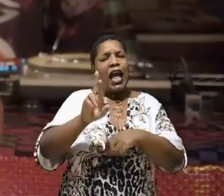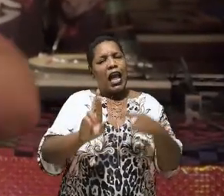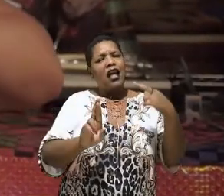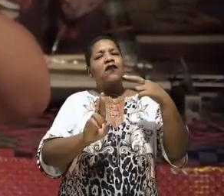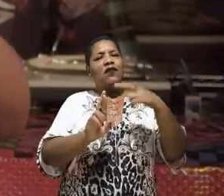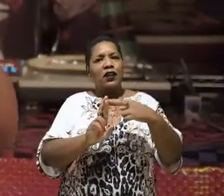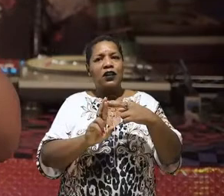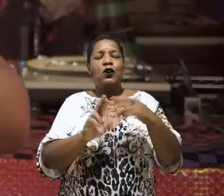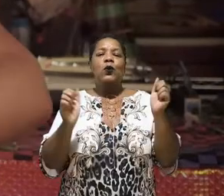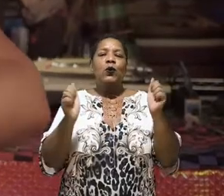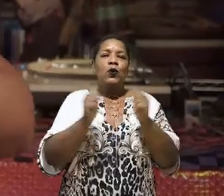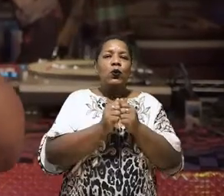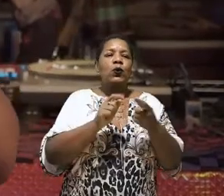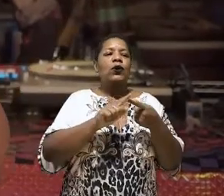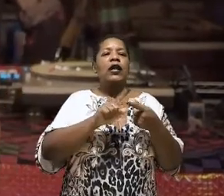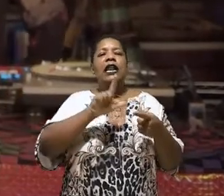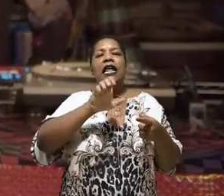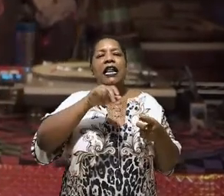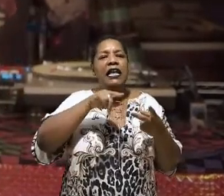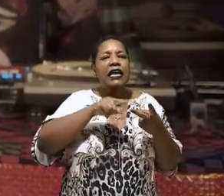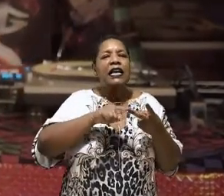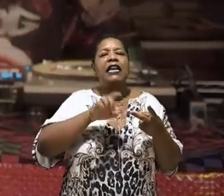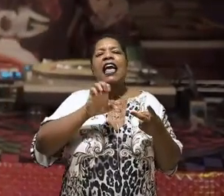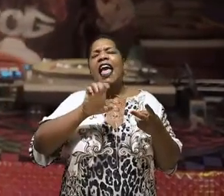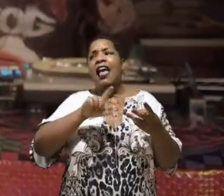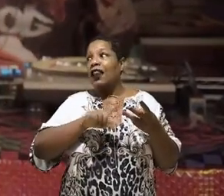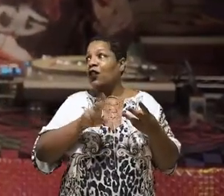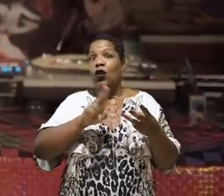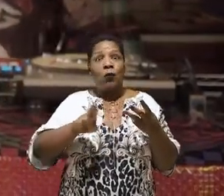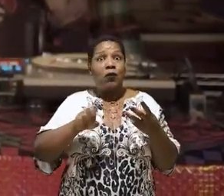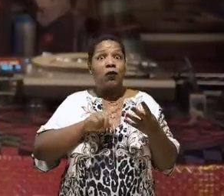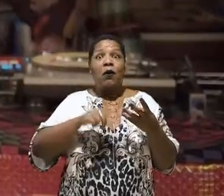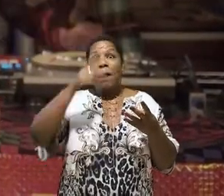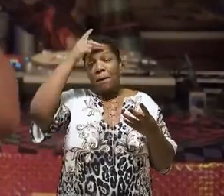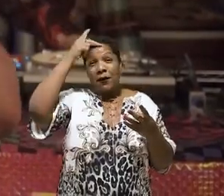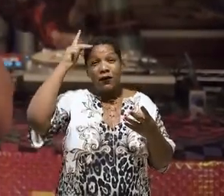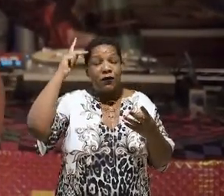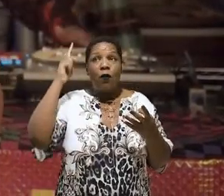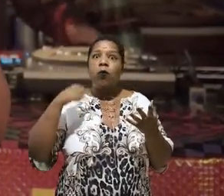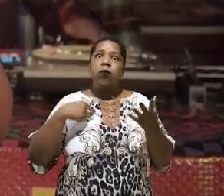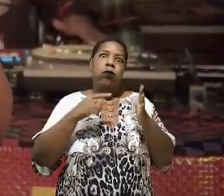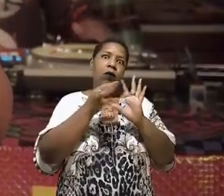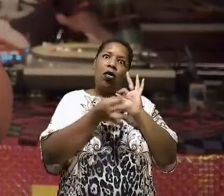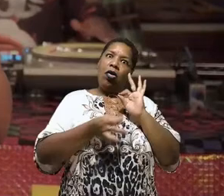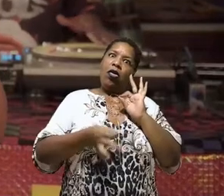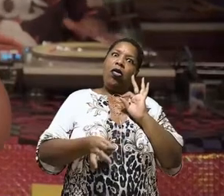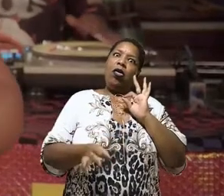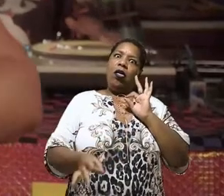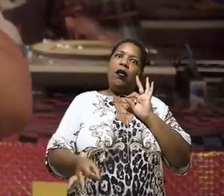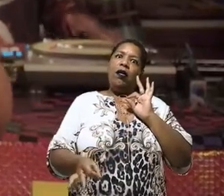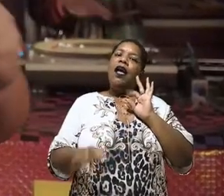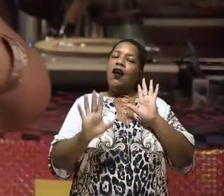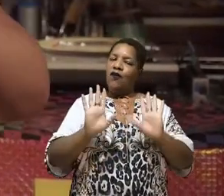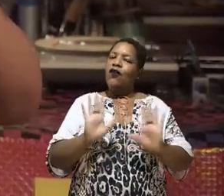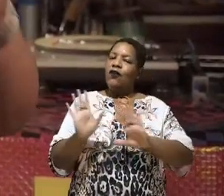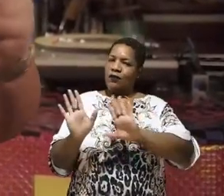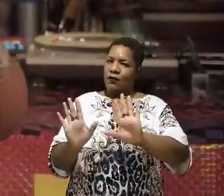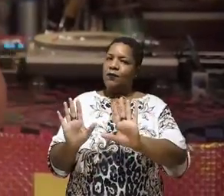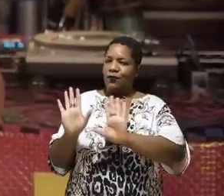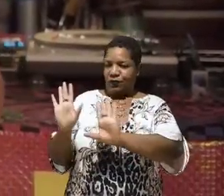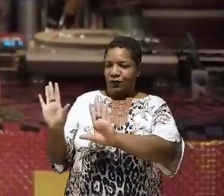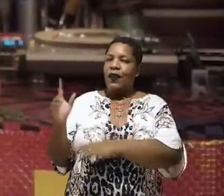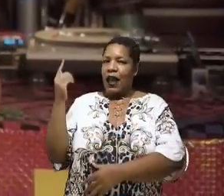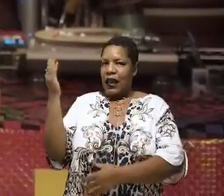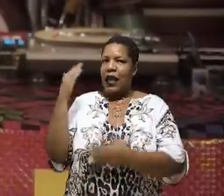Ele já teve lá ao lado de grandes nomes como Lenine Ellen Oléria Zeca Baleiro Hamilton de Holanda gente o currículo extenso eu